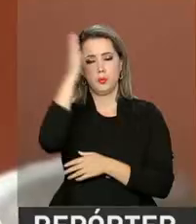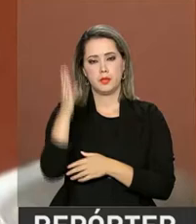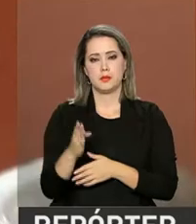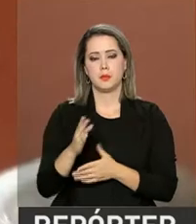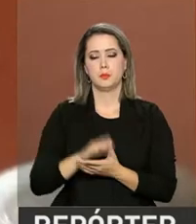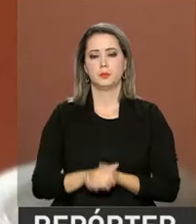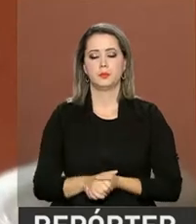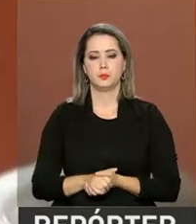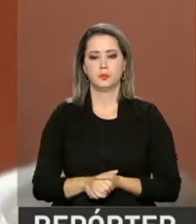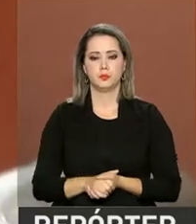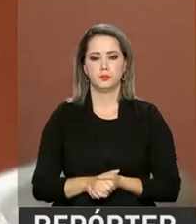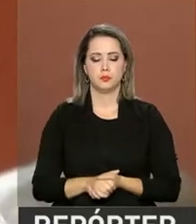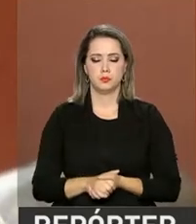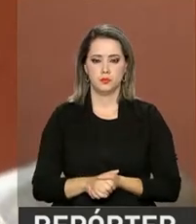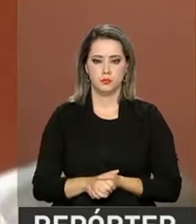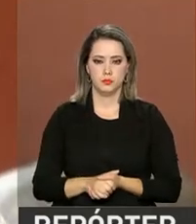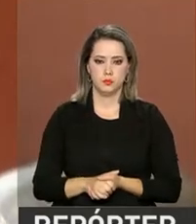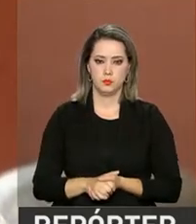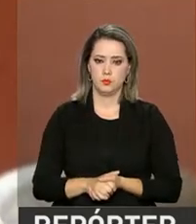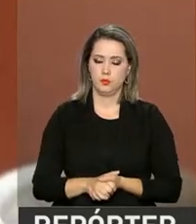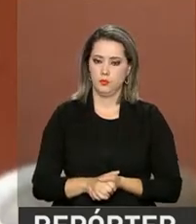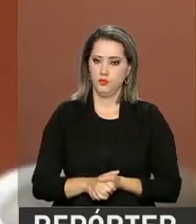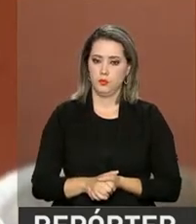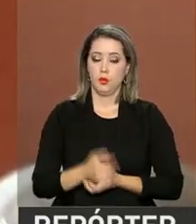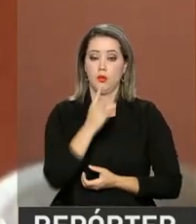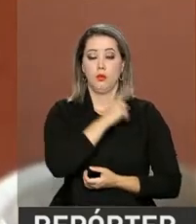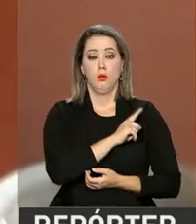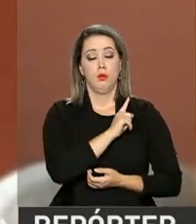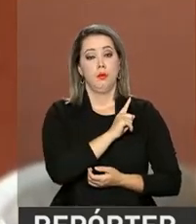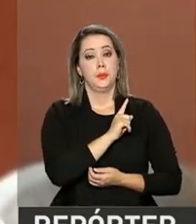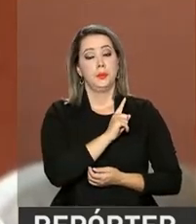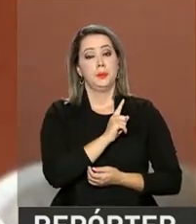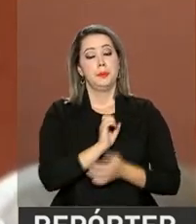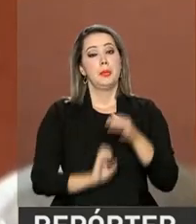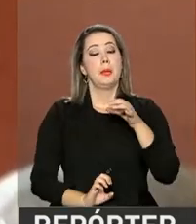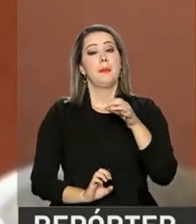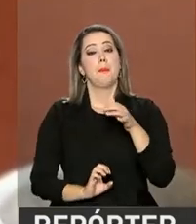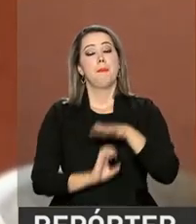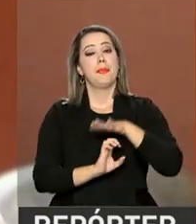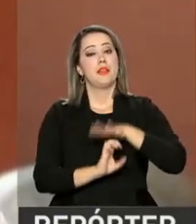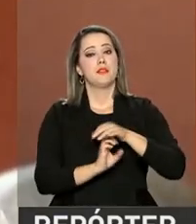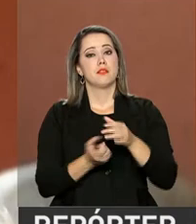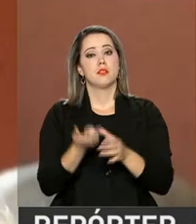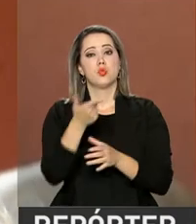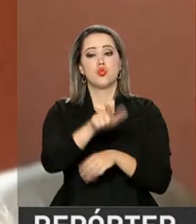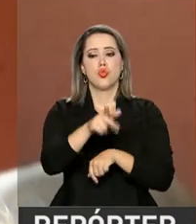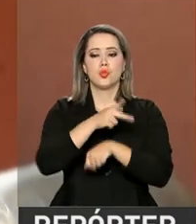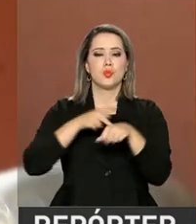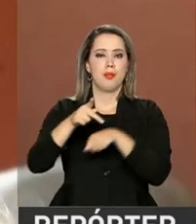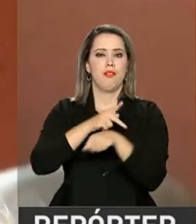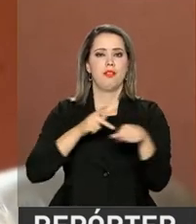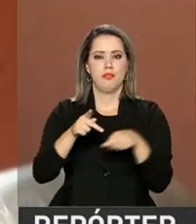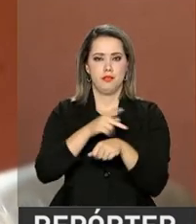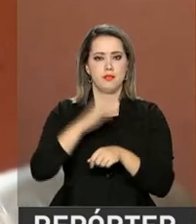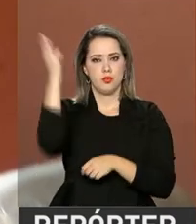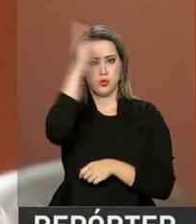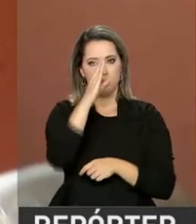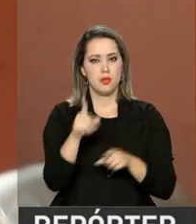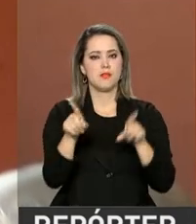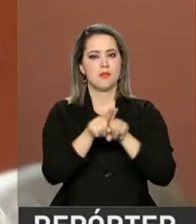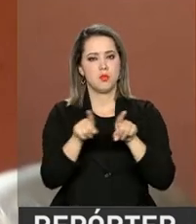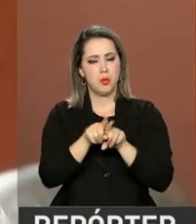O investimento estrangeiro no Brasil também ganha muita força. Só no setor da